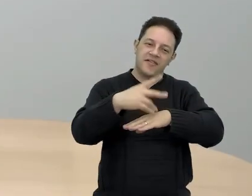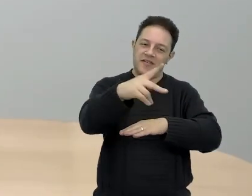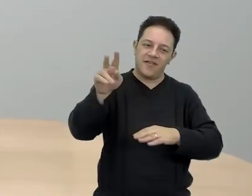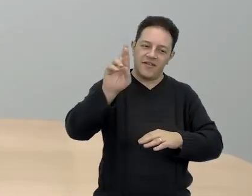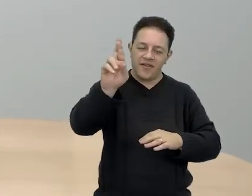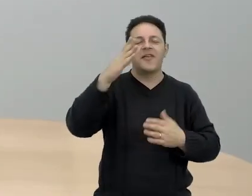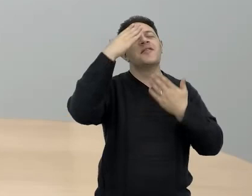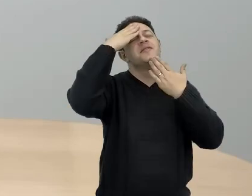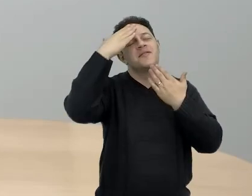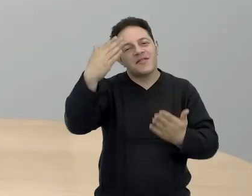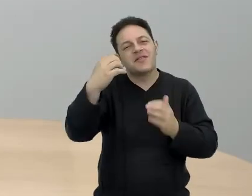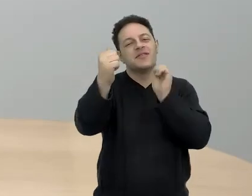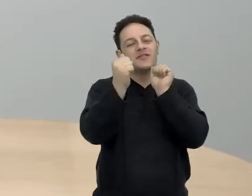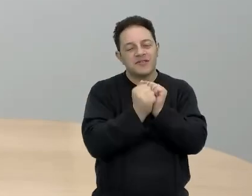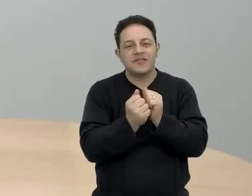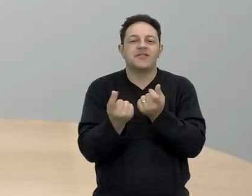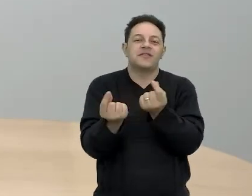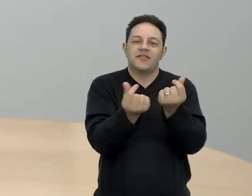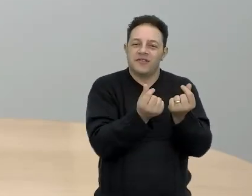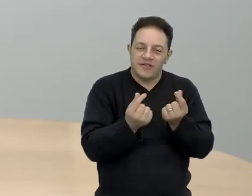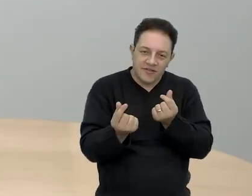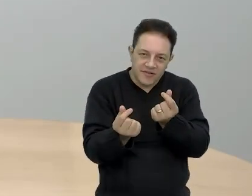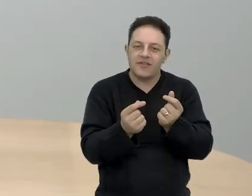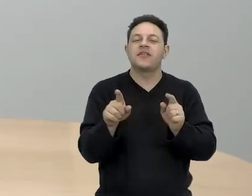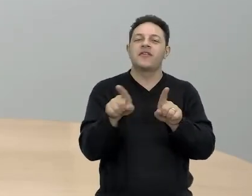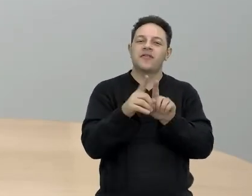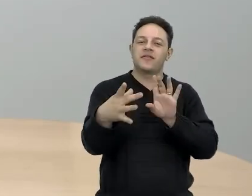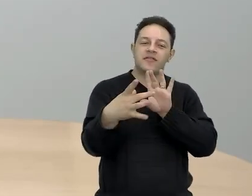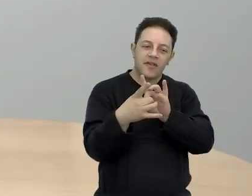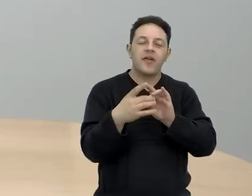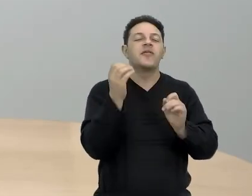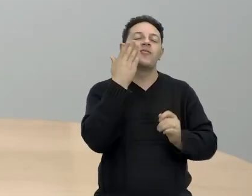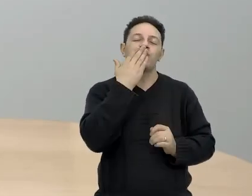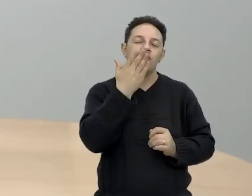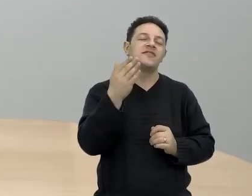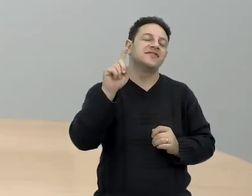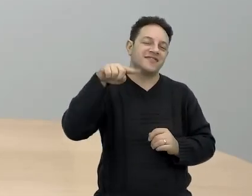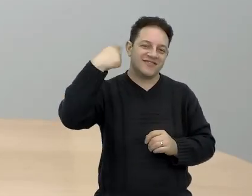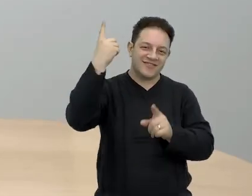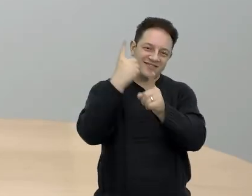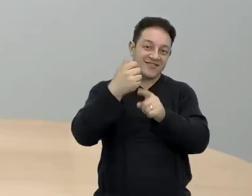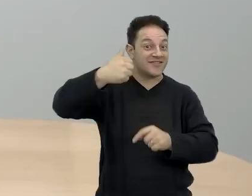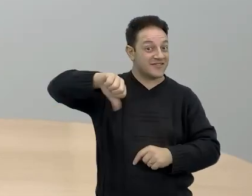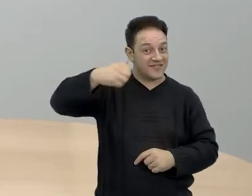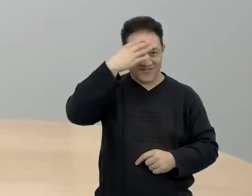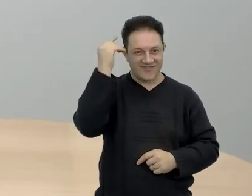pela companhia de Educação Financeira em Conexão. Um beijo, até a próxima. Não esquece de avaliar a nossa aula.